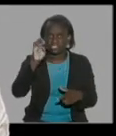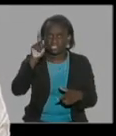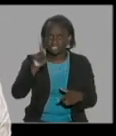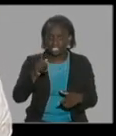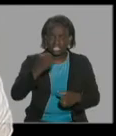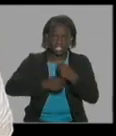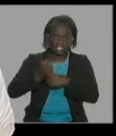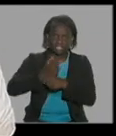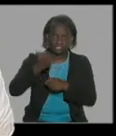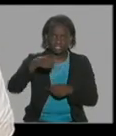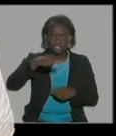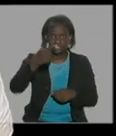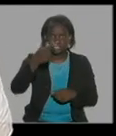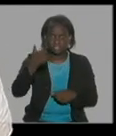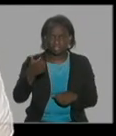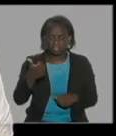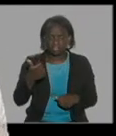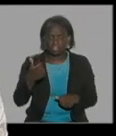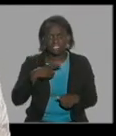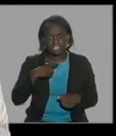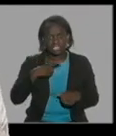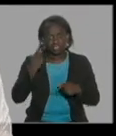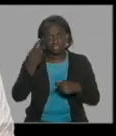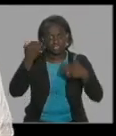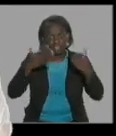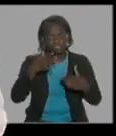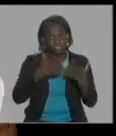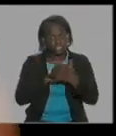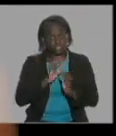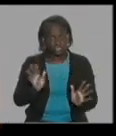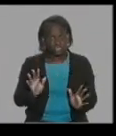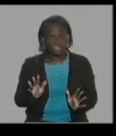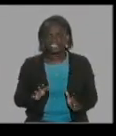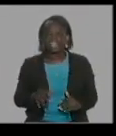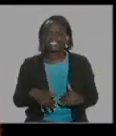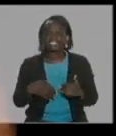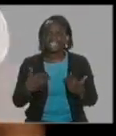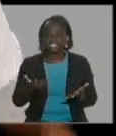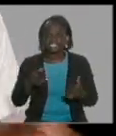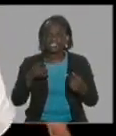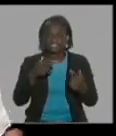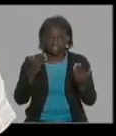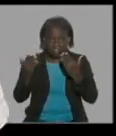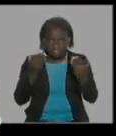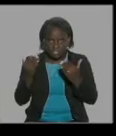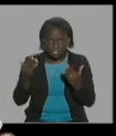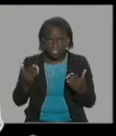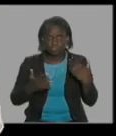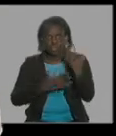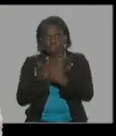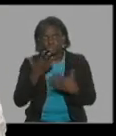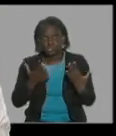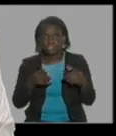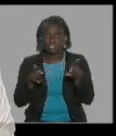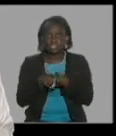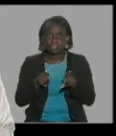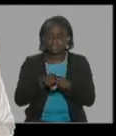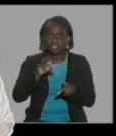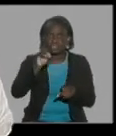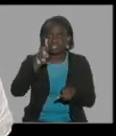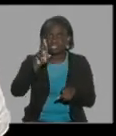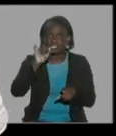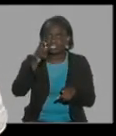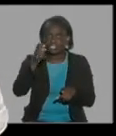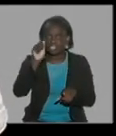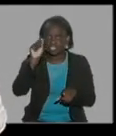71. Vale um programa só para falar dessa música. Mas criar uns paralelos mesmo, tanto com a musicalidade quanto com a